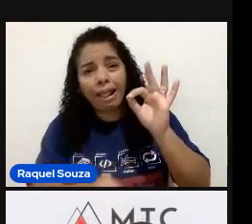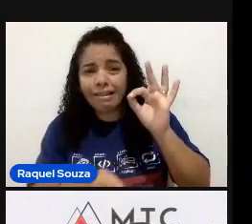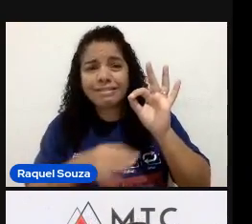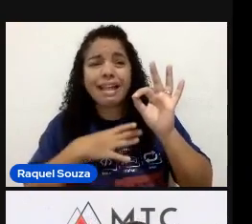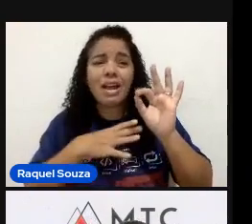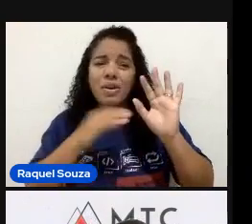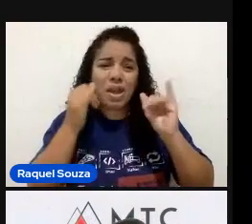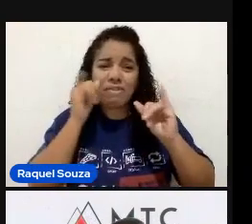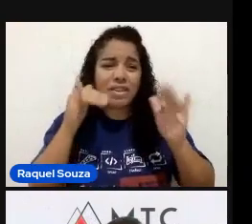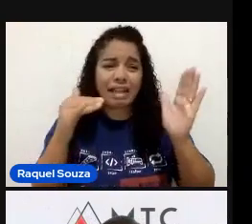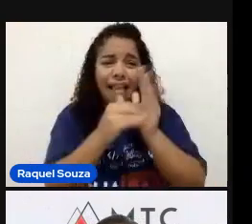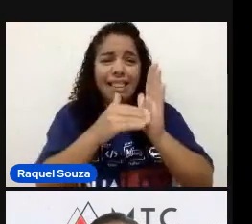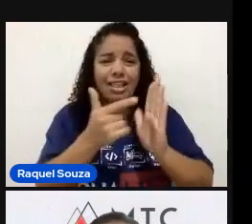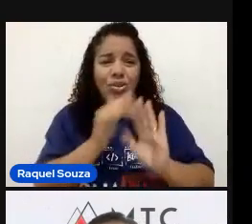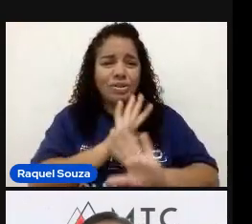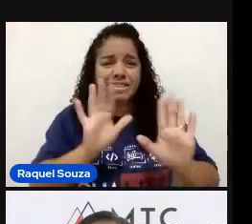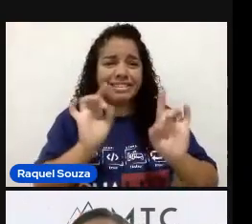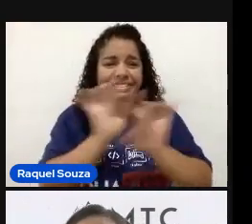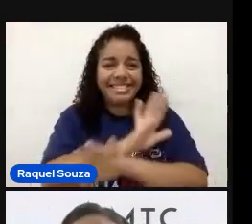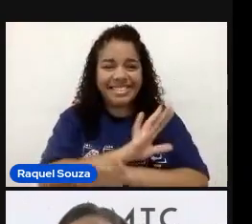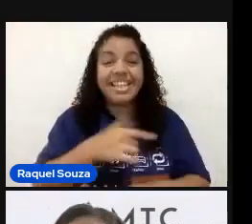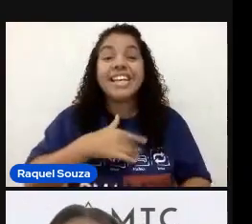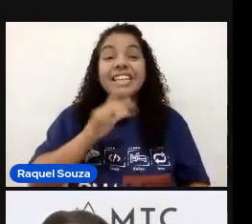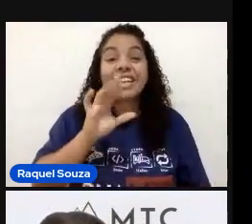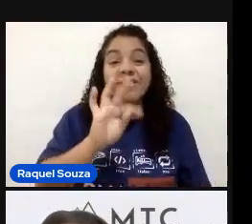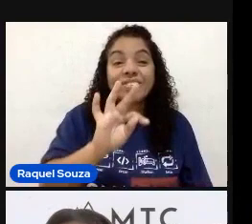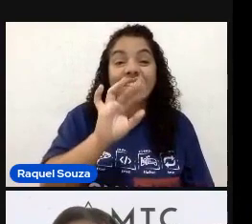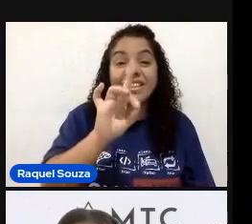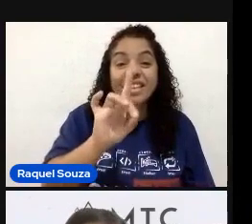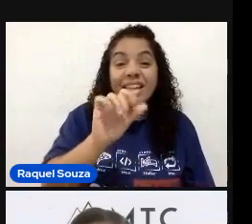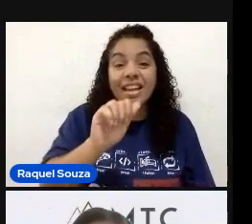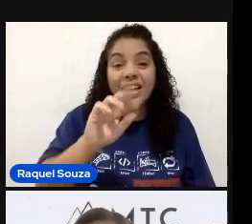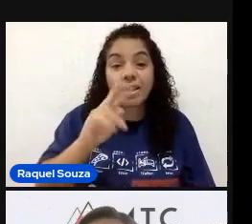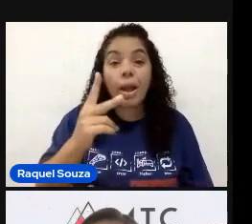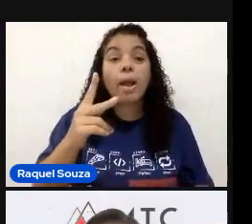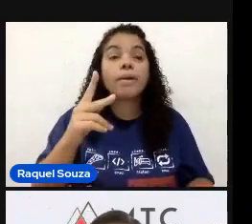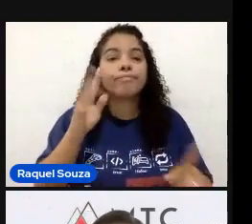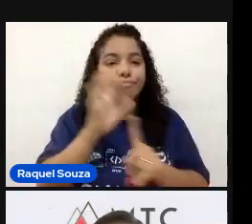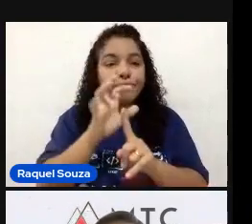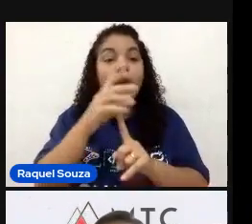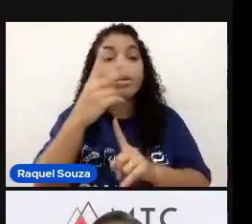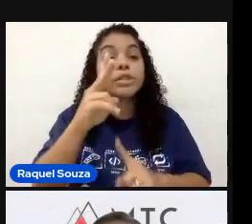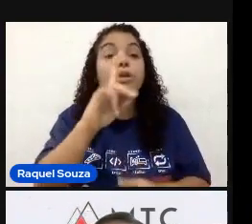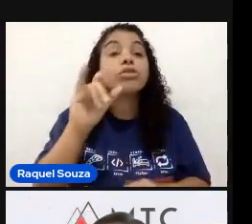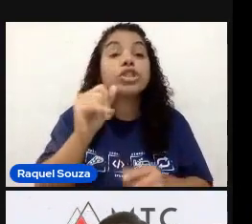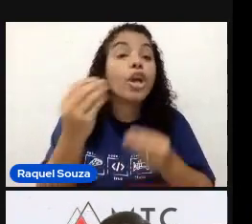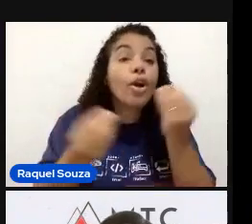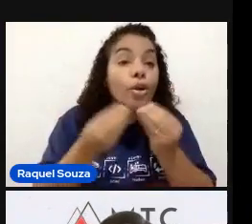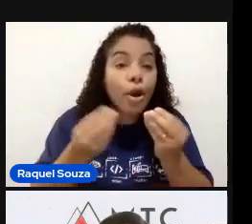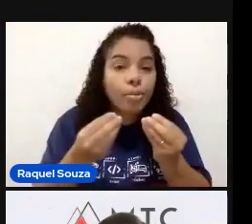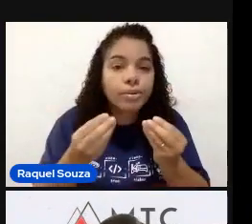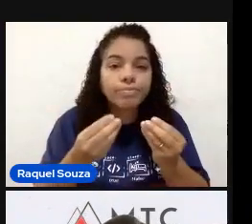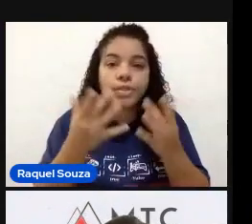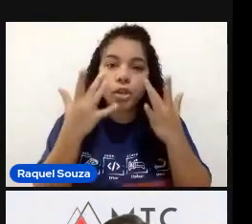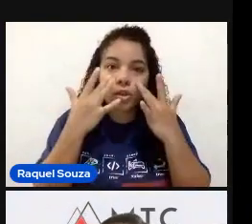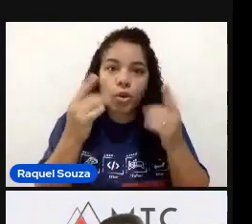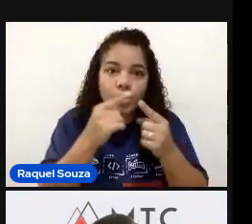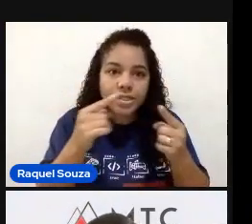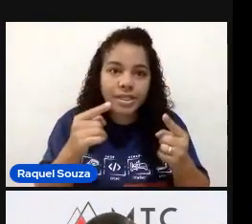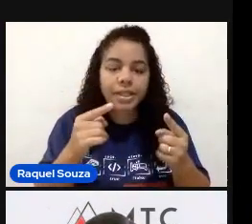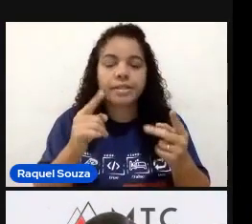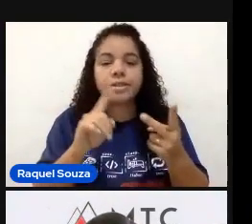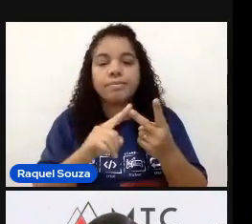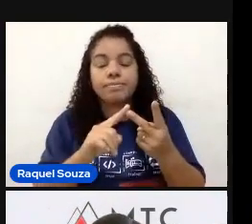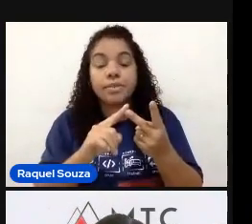né? Então, TDAH afeta o seu dia. E como que ele afeta o seu dia? Concentração,